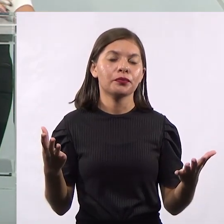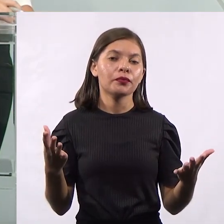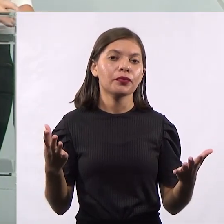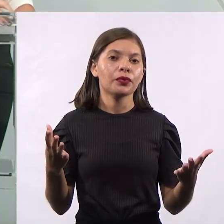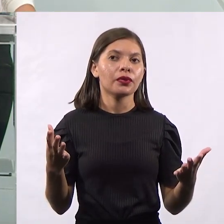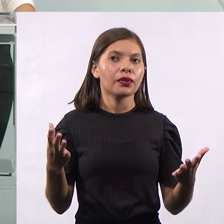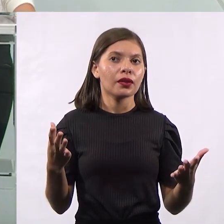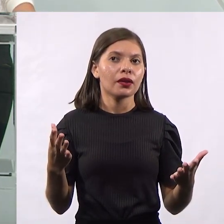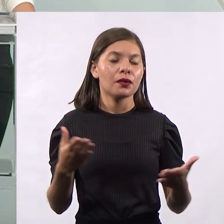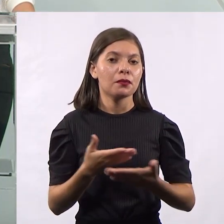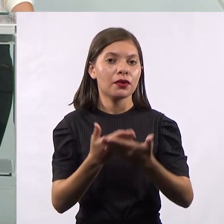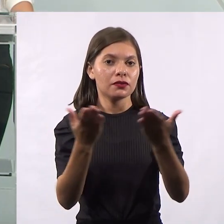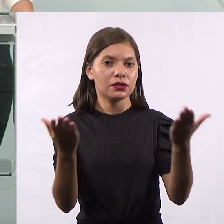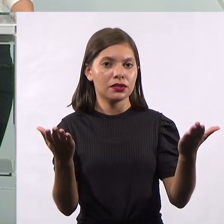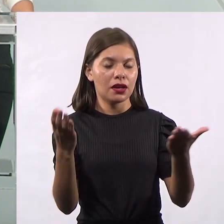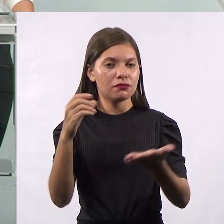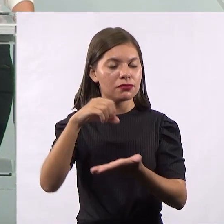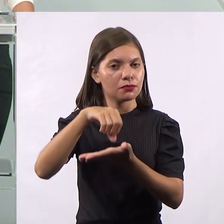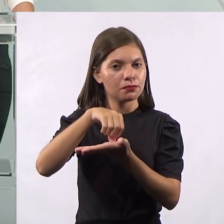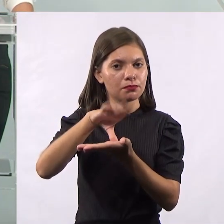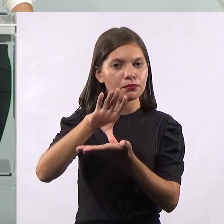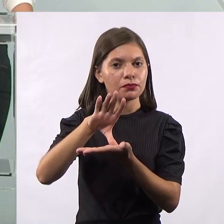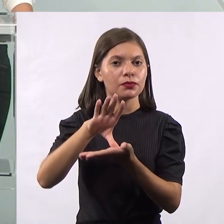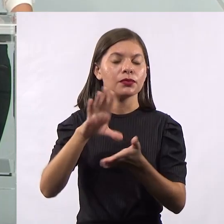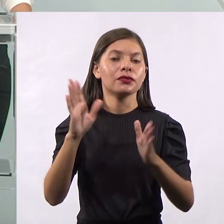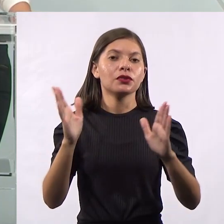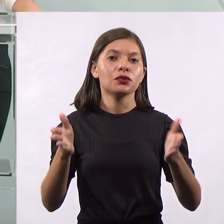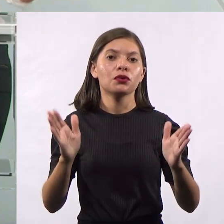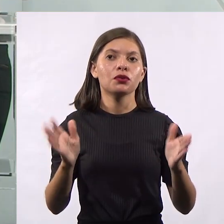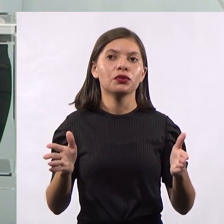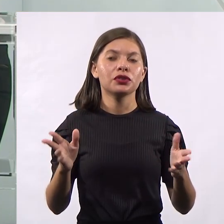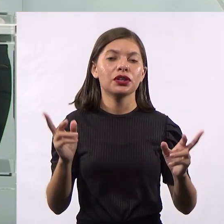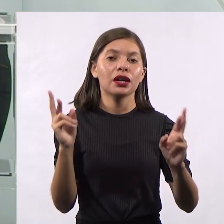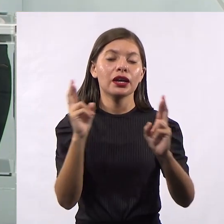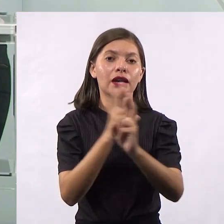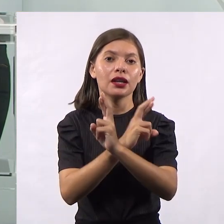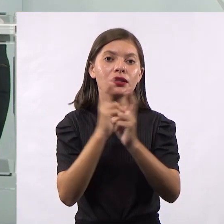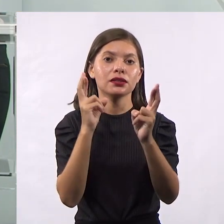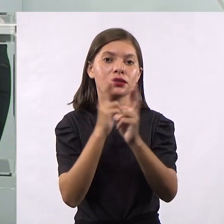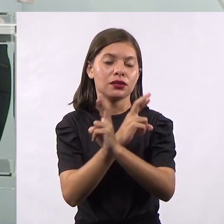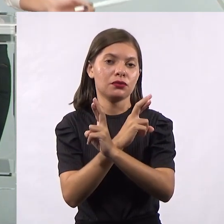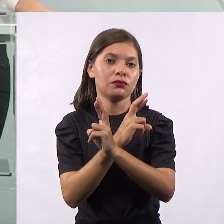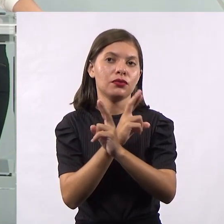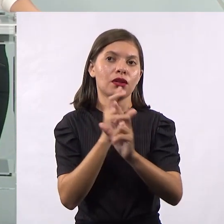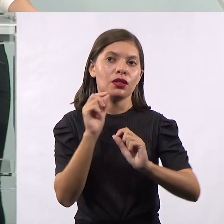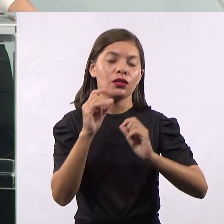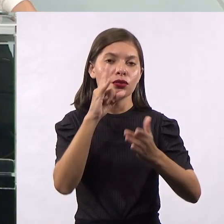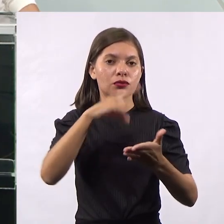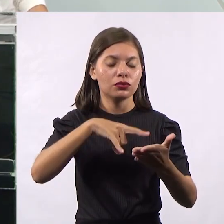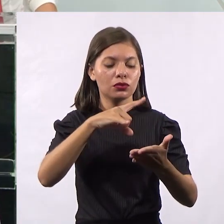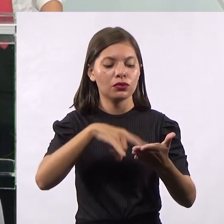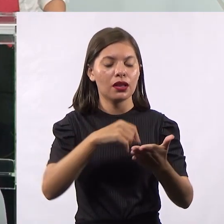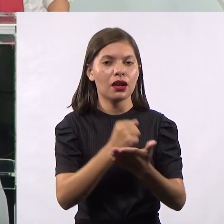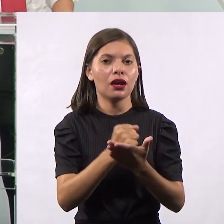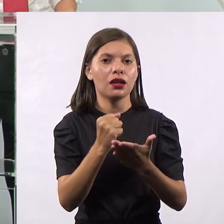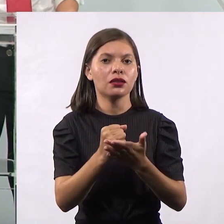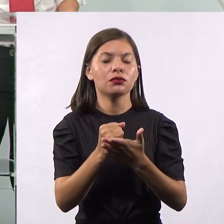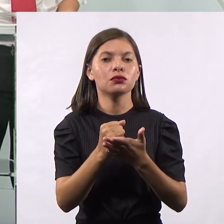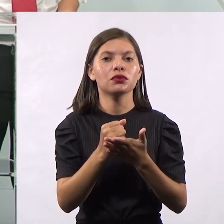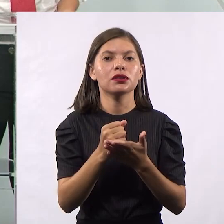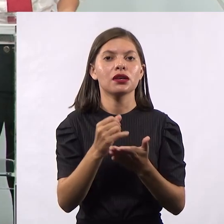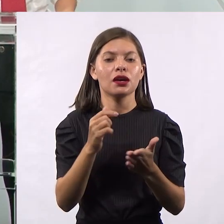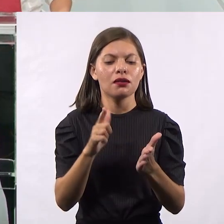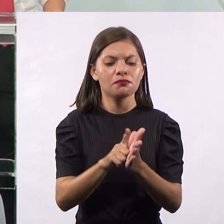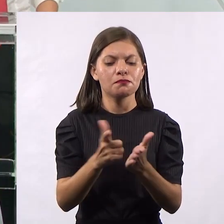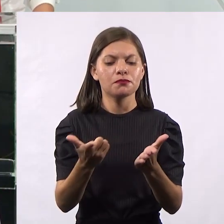com isso, eu passei aqui para vocês hoje a relação de alguns contratos administrativos em